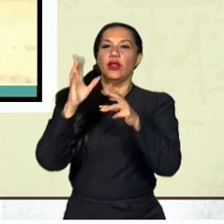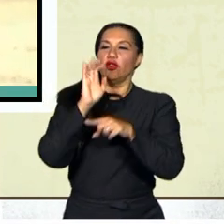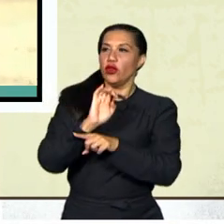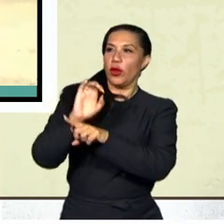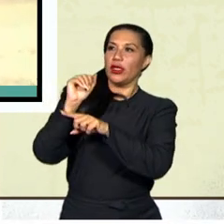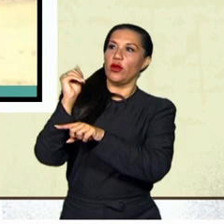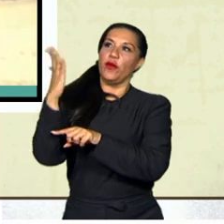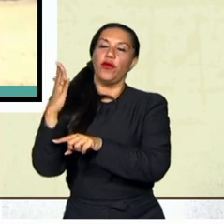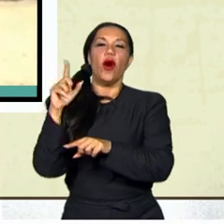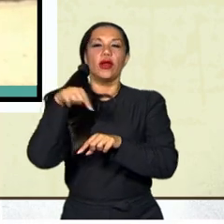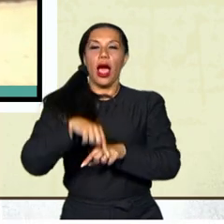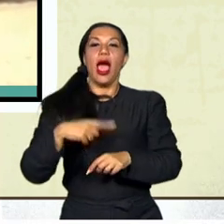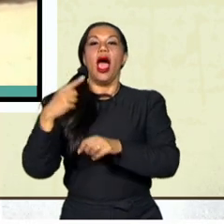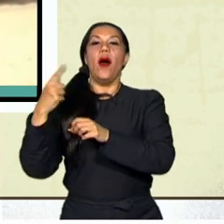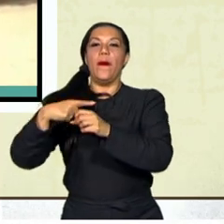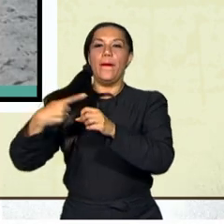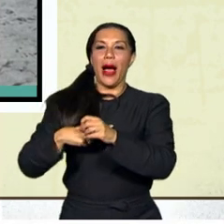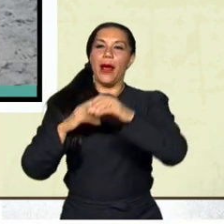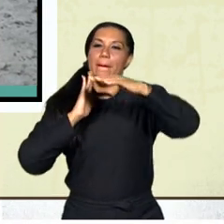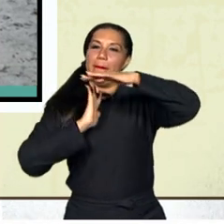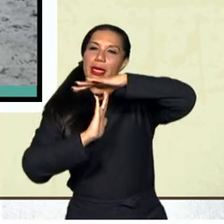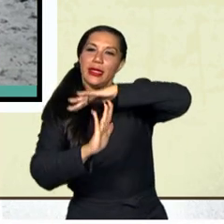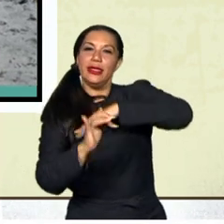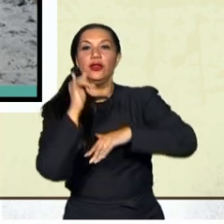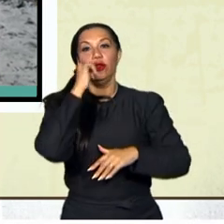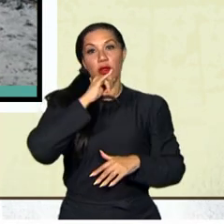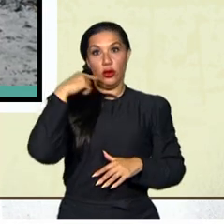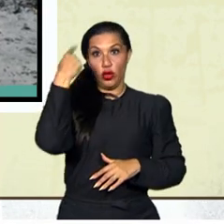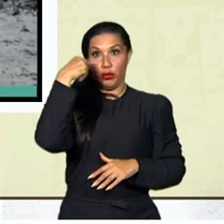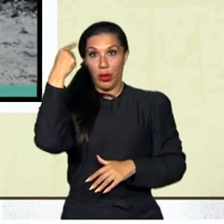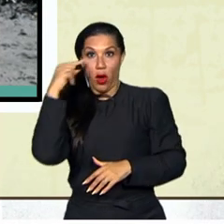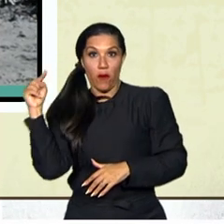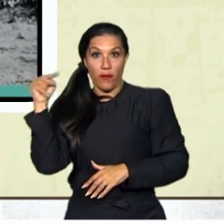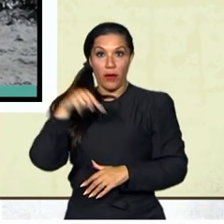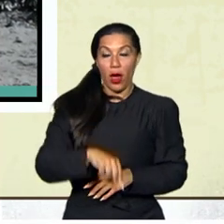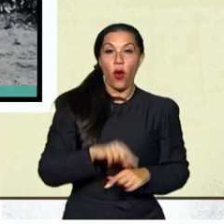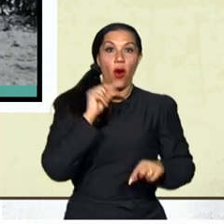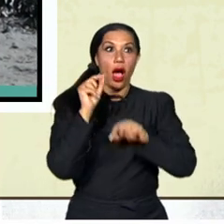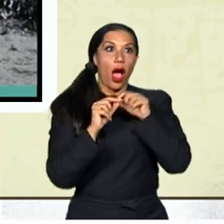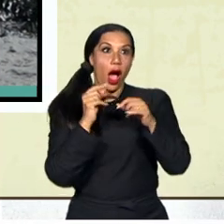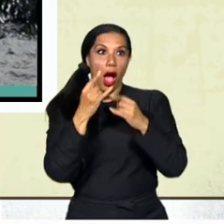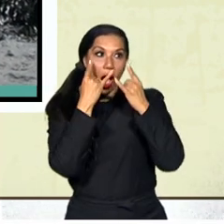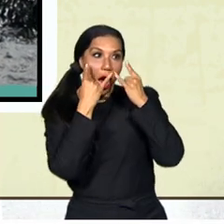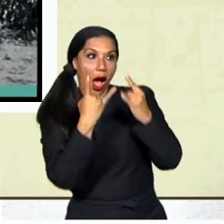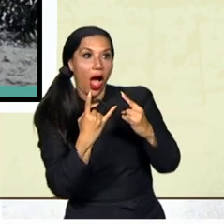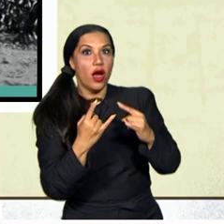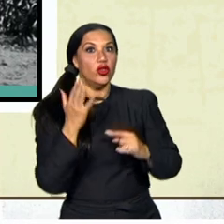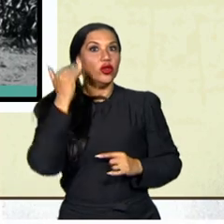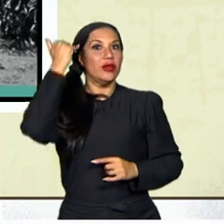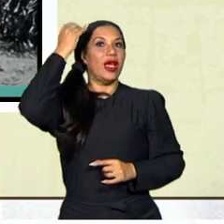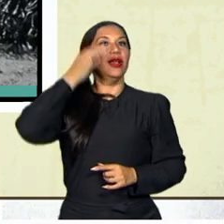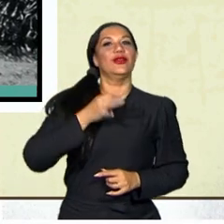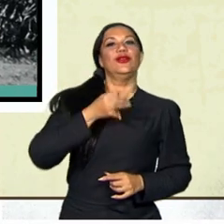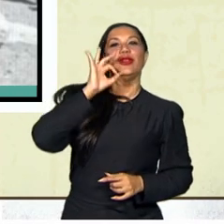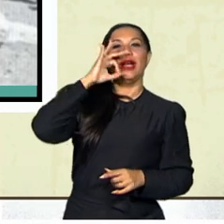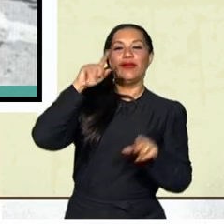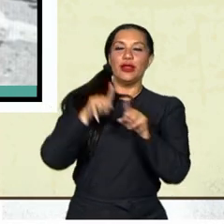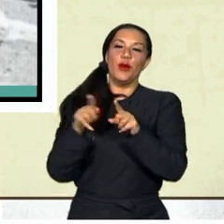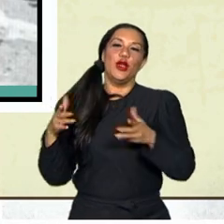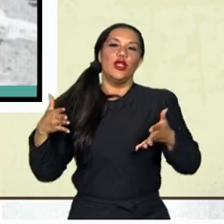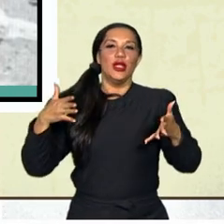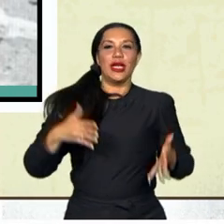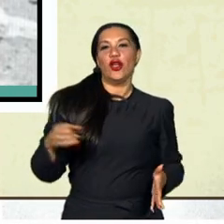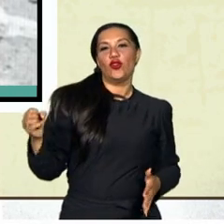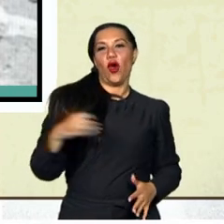bairro muitos imigrantes italianos e espanhóis, atraídos pelo sucesso do café e da chegada de